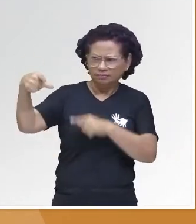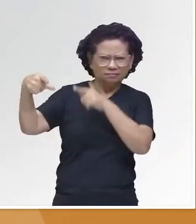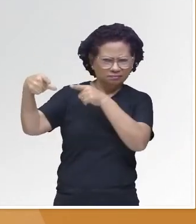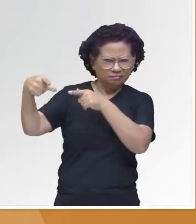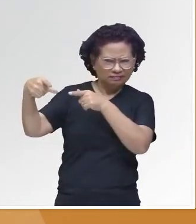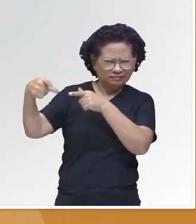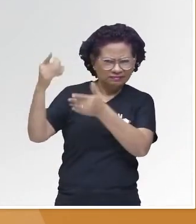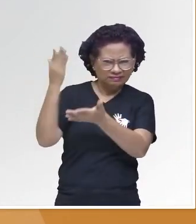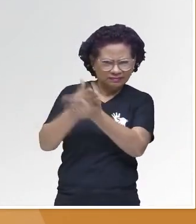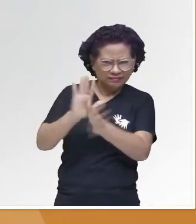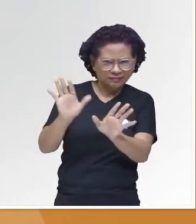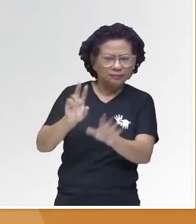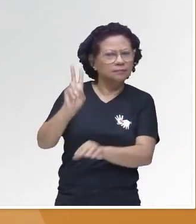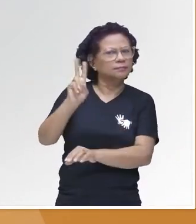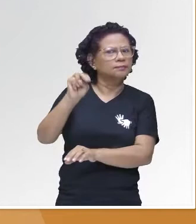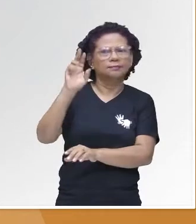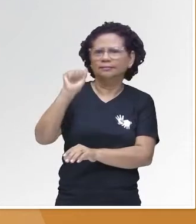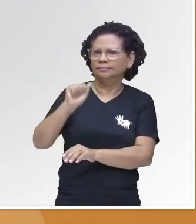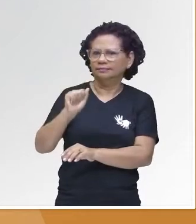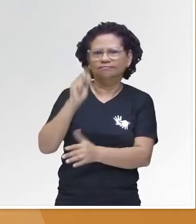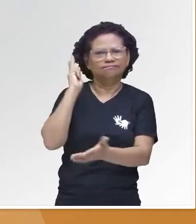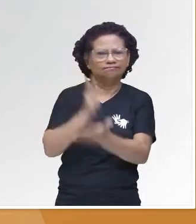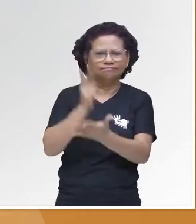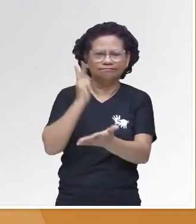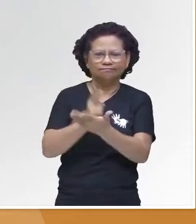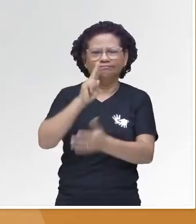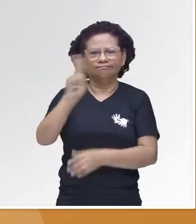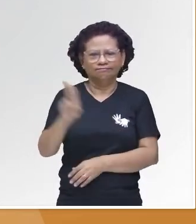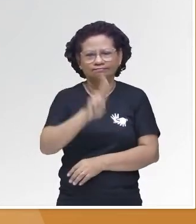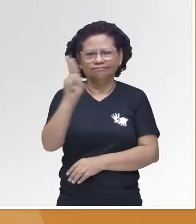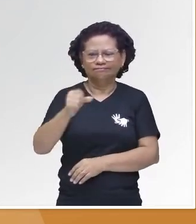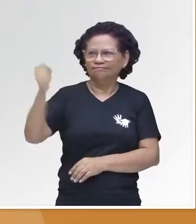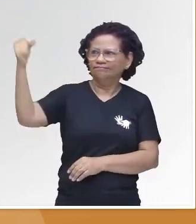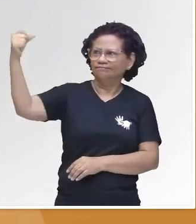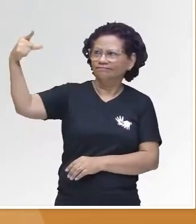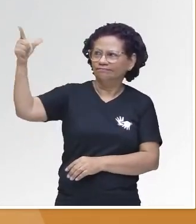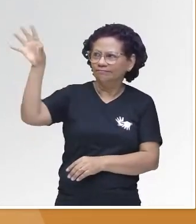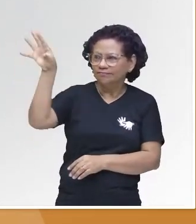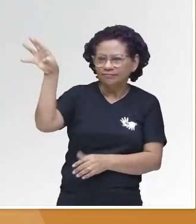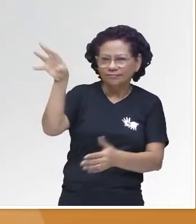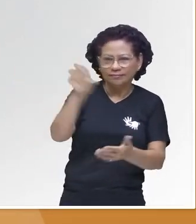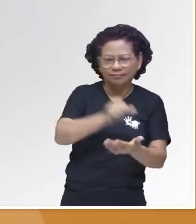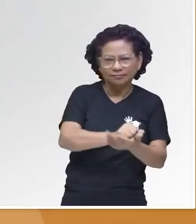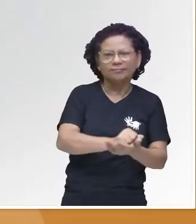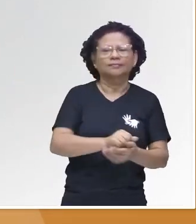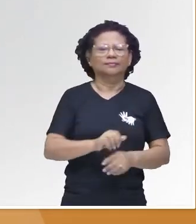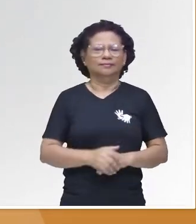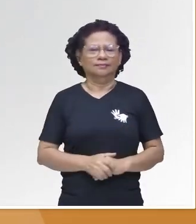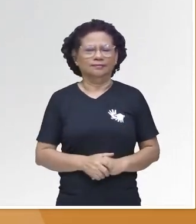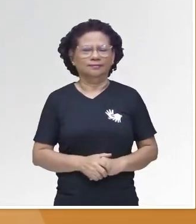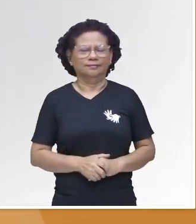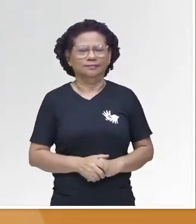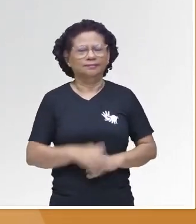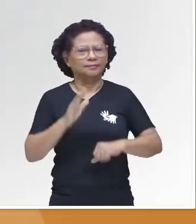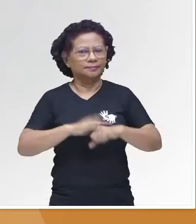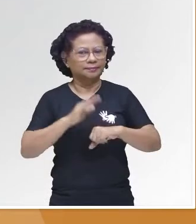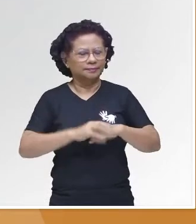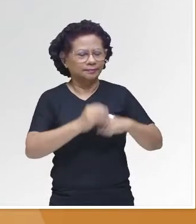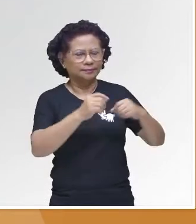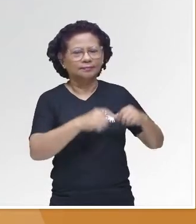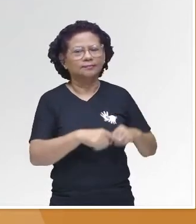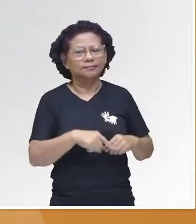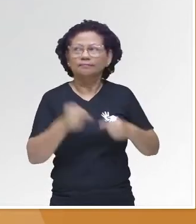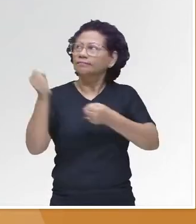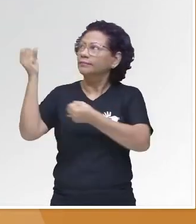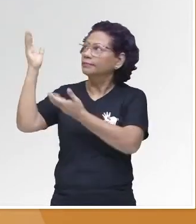sua utilização que não vai esgotar. Sobre a energia solar nós vamos entender melhor no decorrer da aula. Aqui